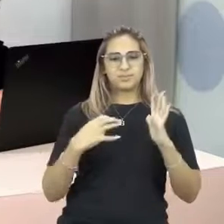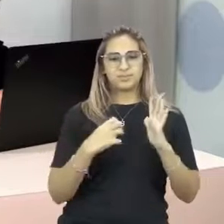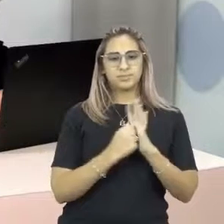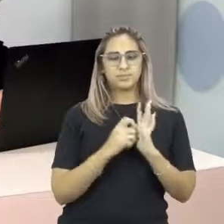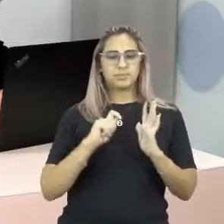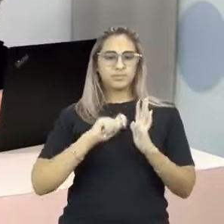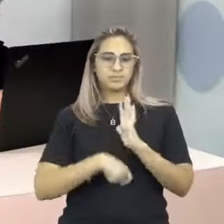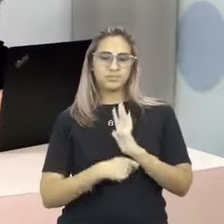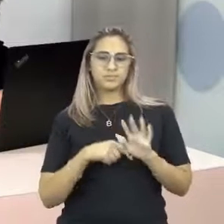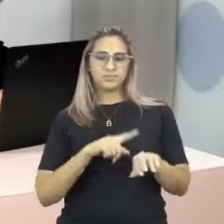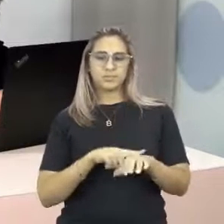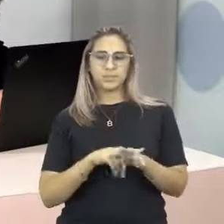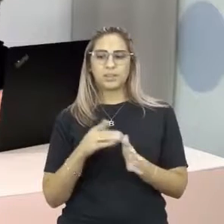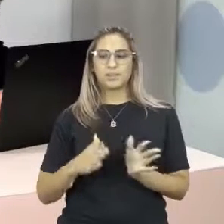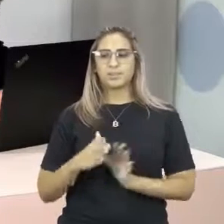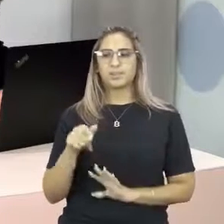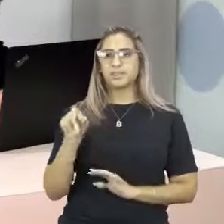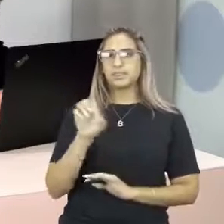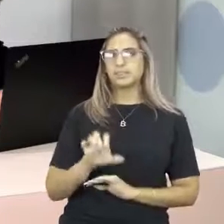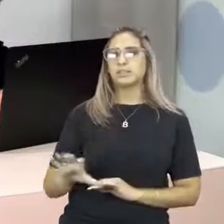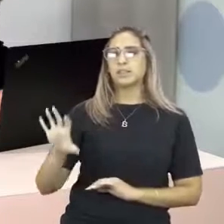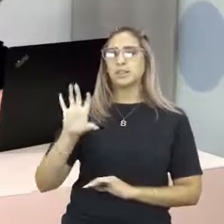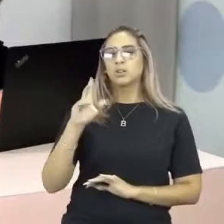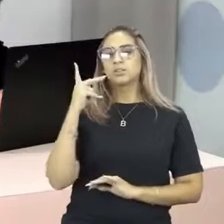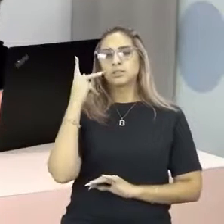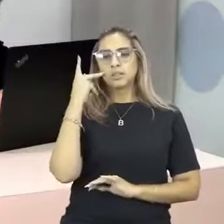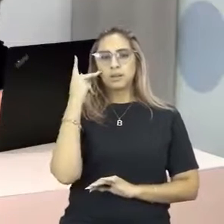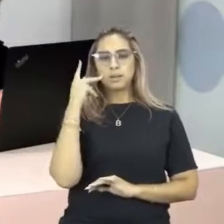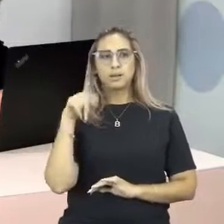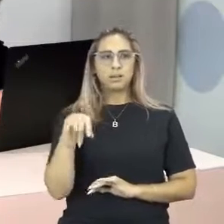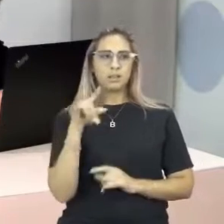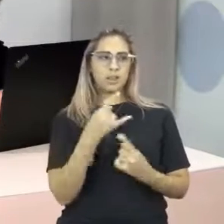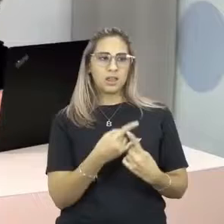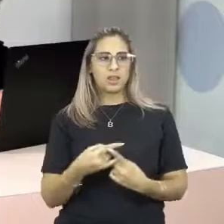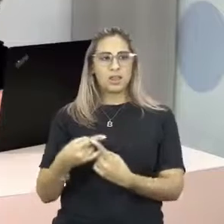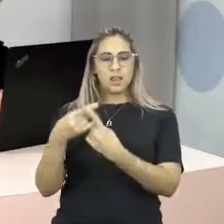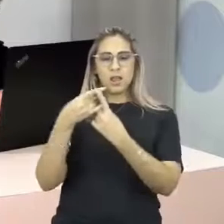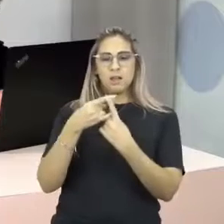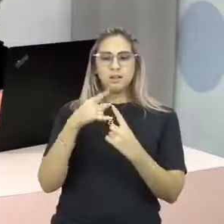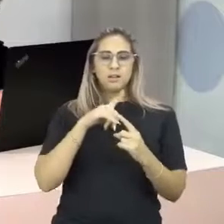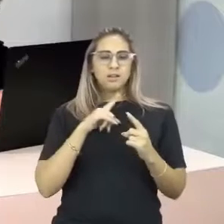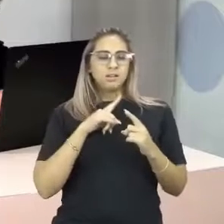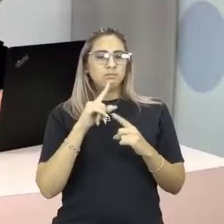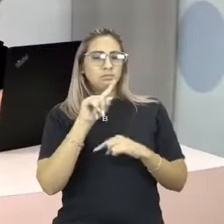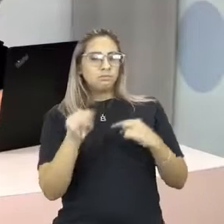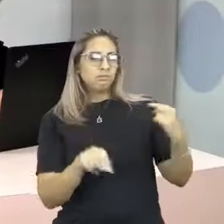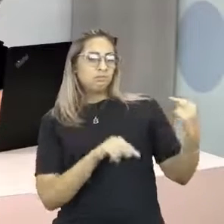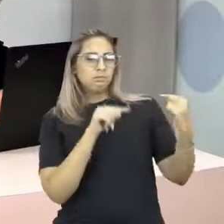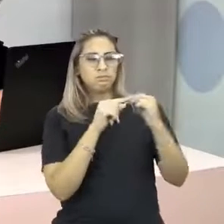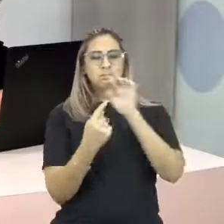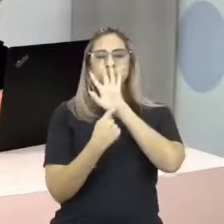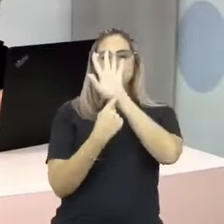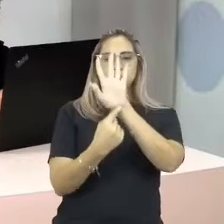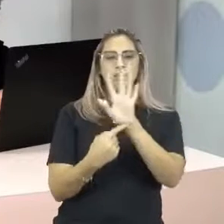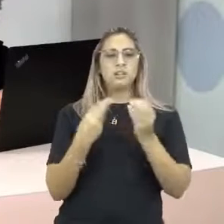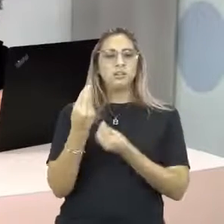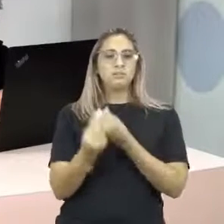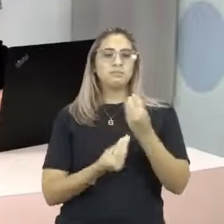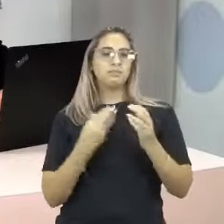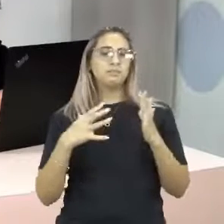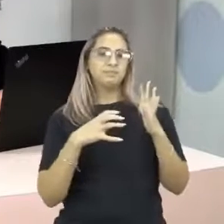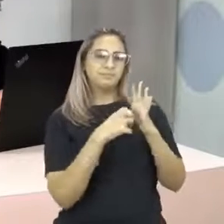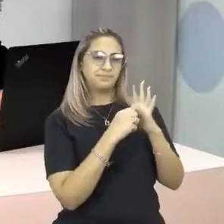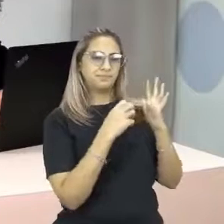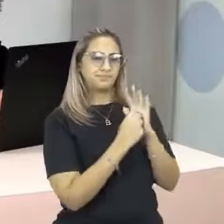contratação temporária no estado de São Paulo. Então, nessa live, o nosso objetivo é demonstrar para os docentes como fazer essa